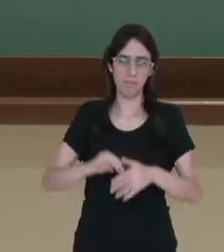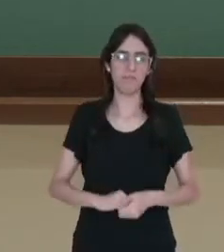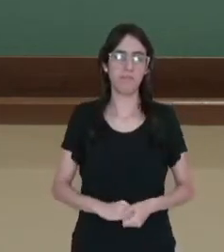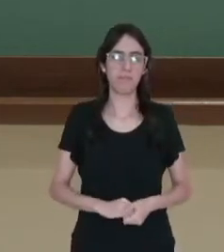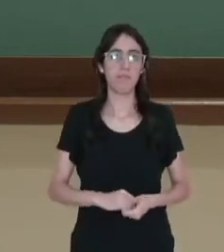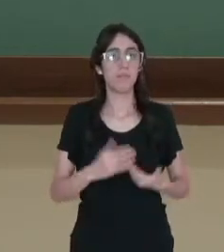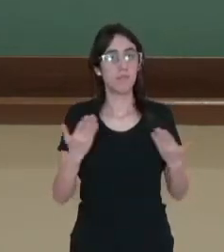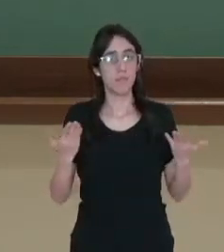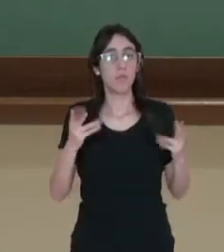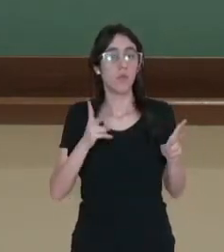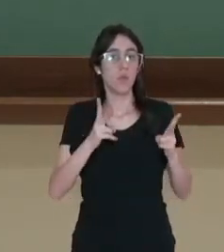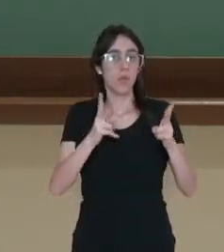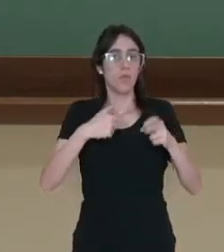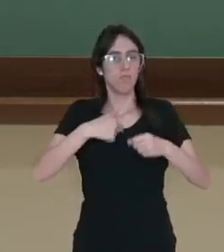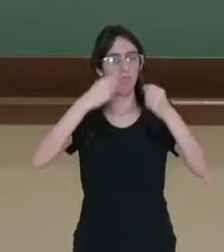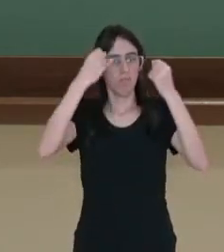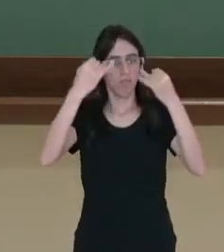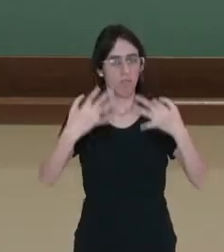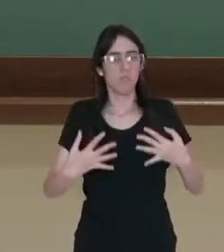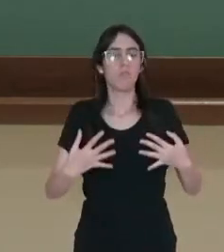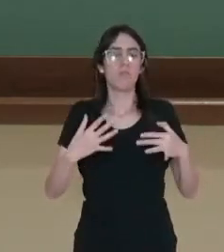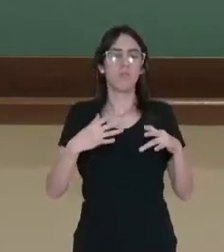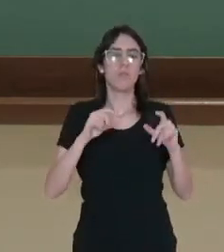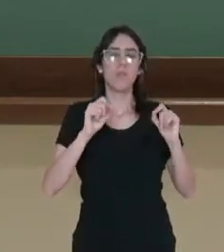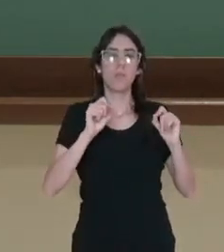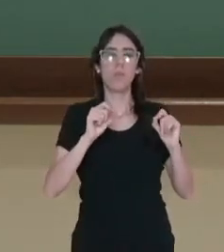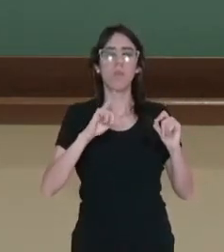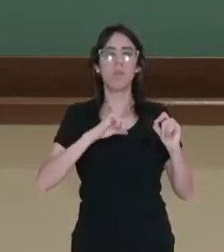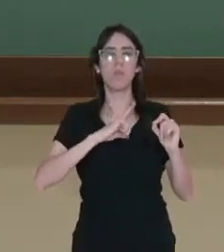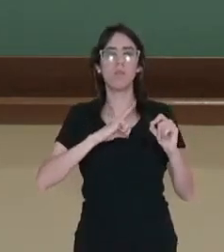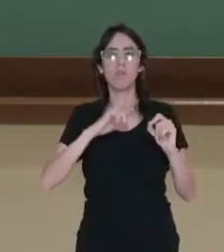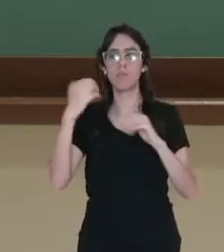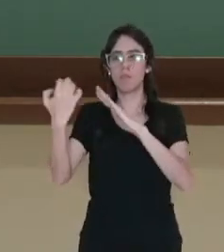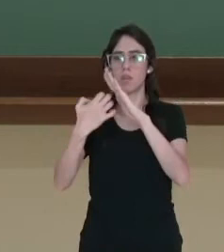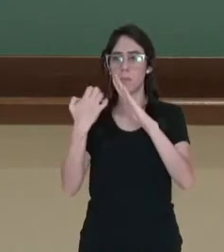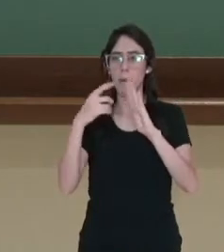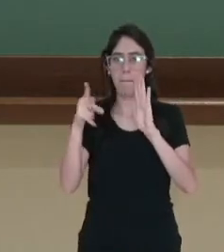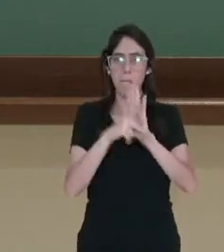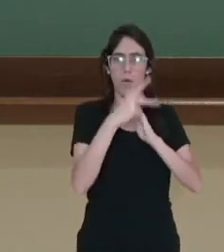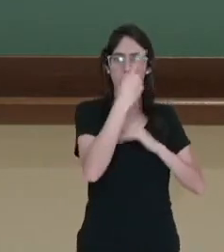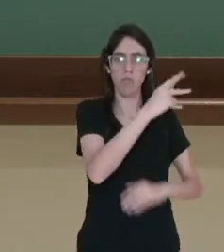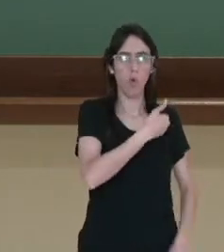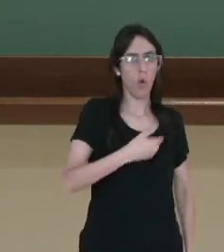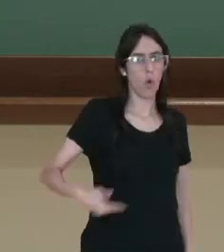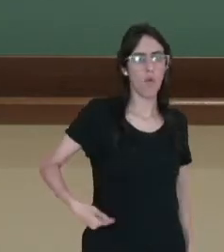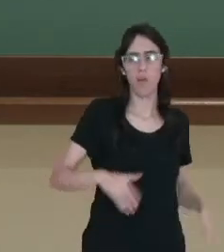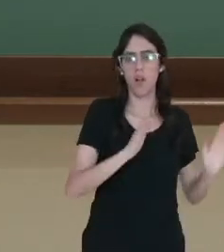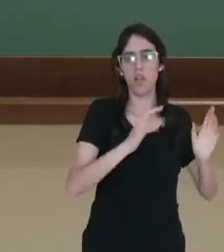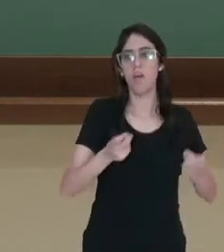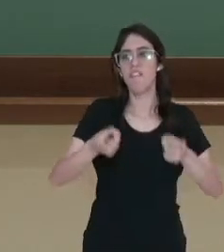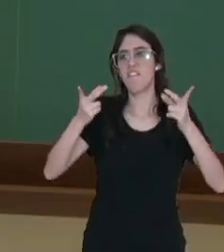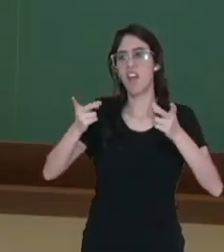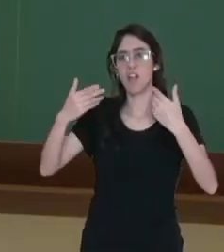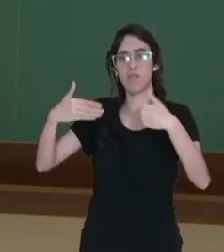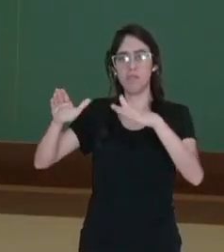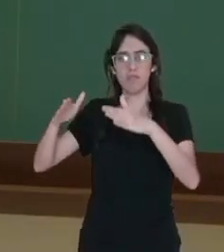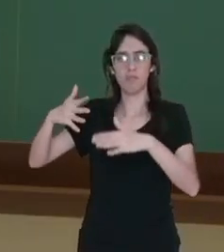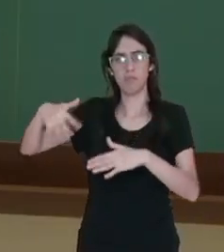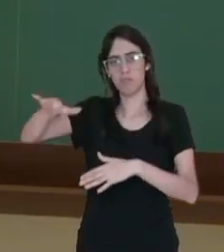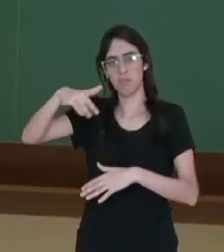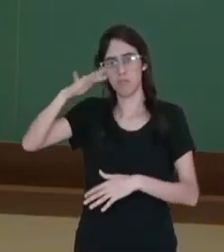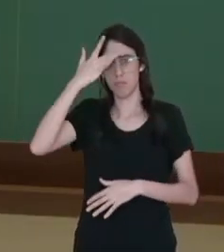de privatização, tirar do poder do Estado empresas e passar para a iniciativa privada.